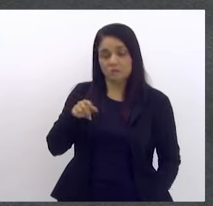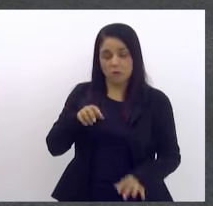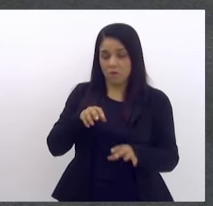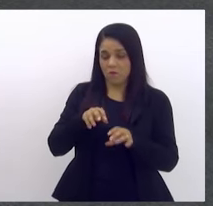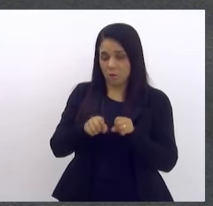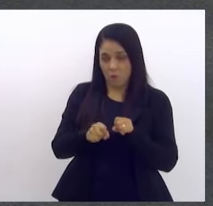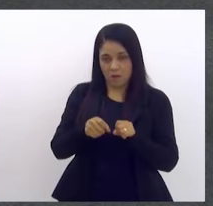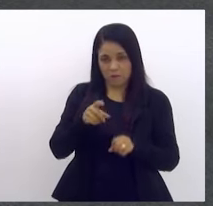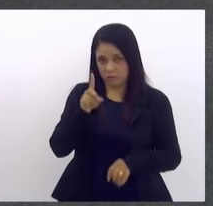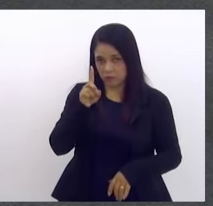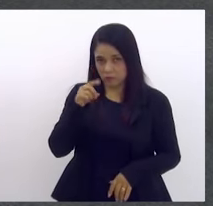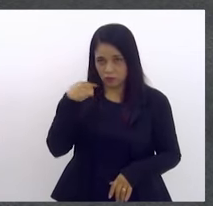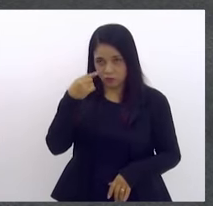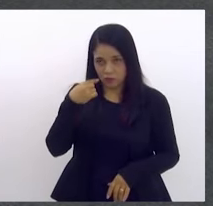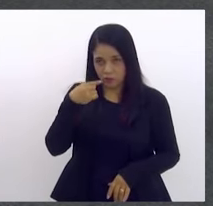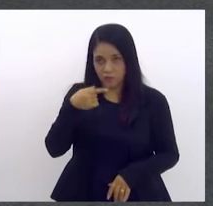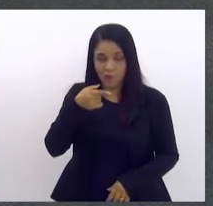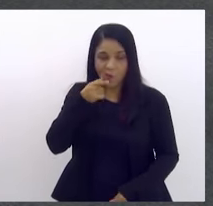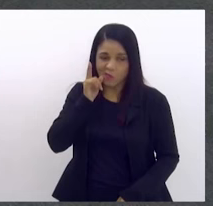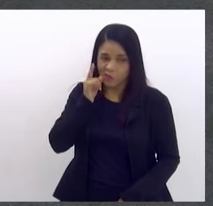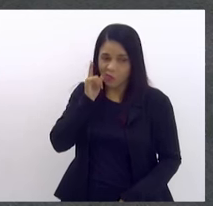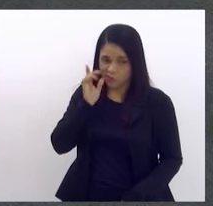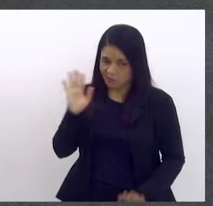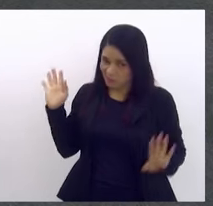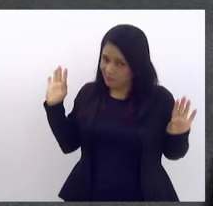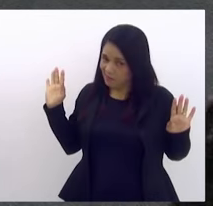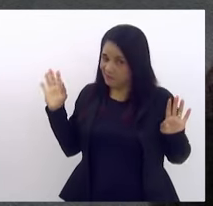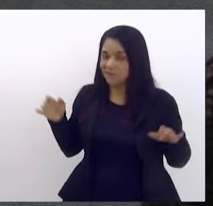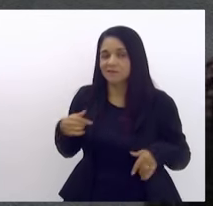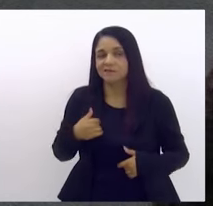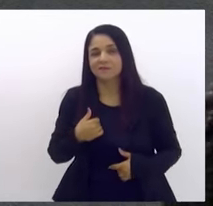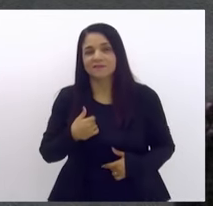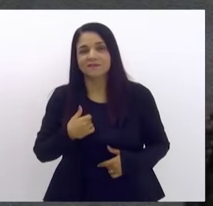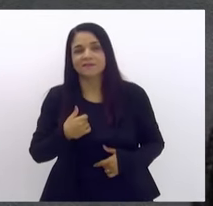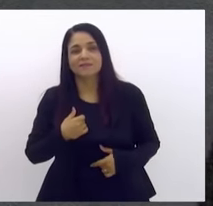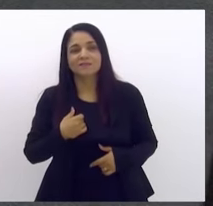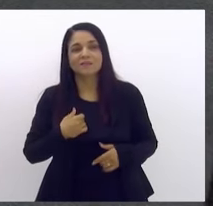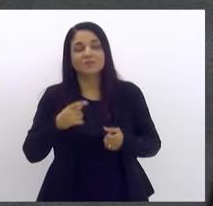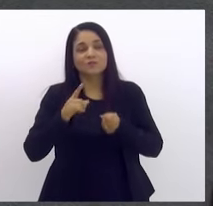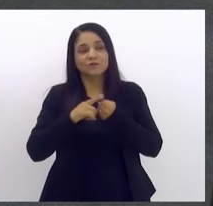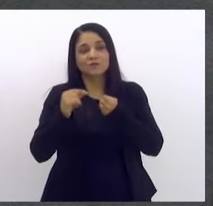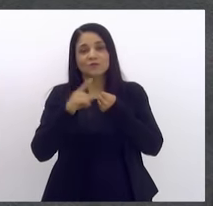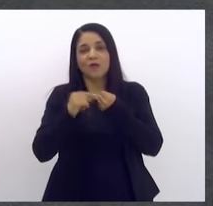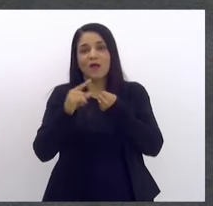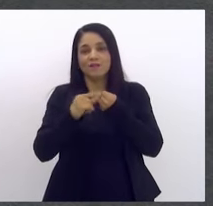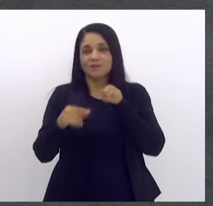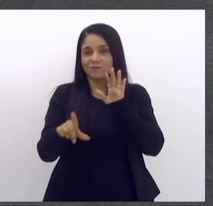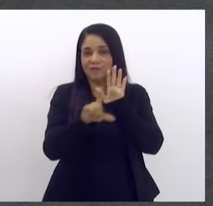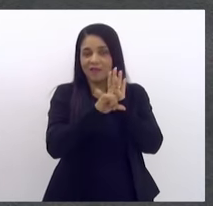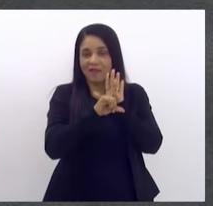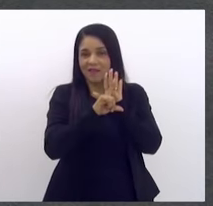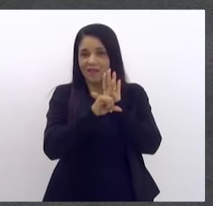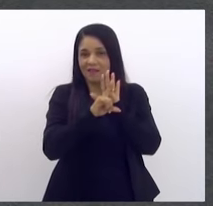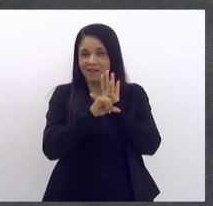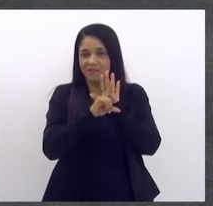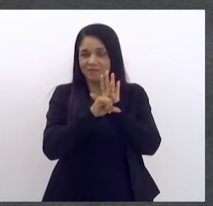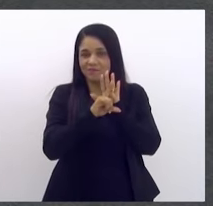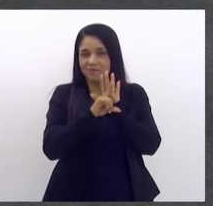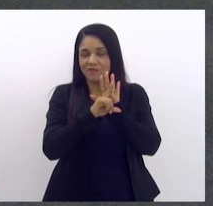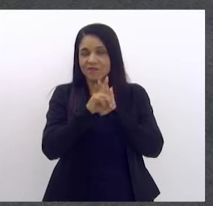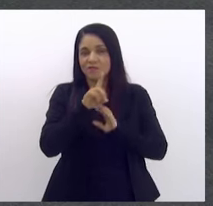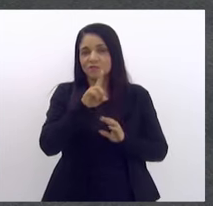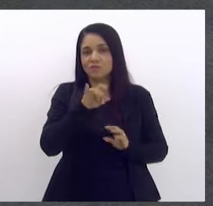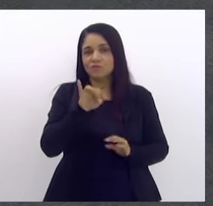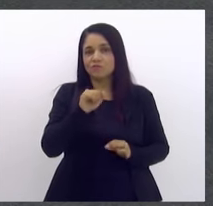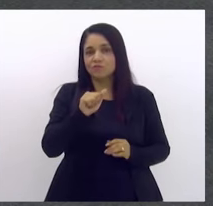em direito... Ontem. Se colocava como último artigo... Esta lei entra em vigor na data da